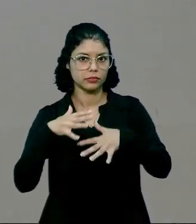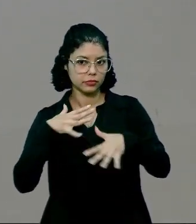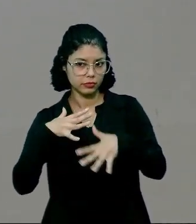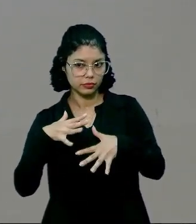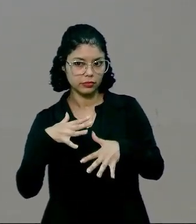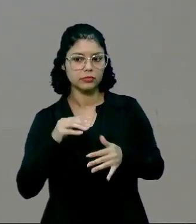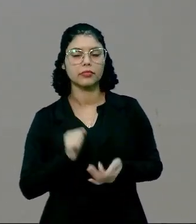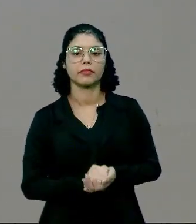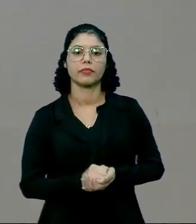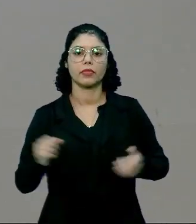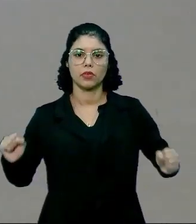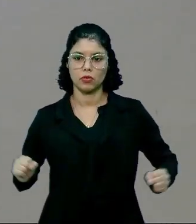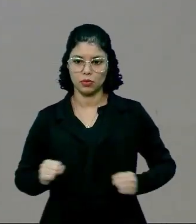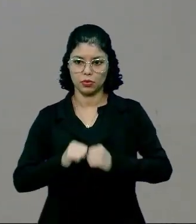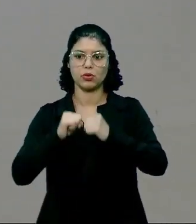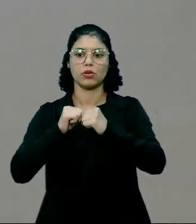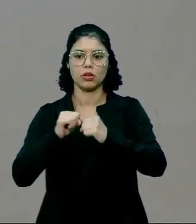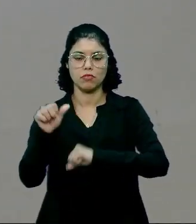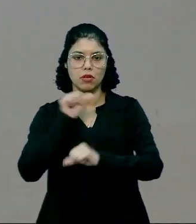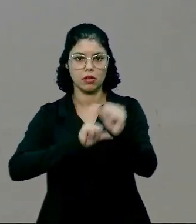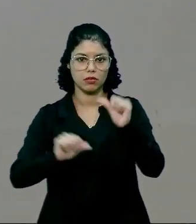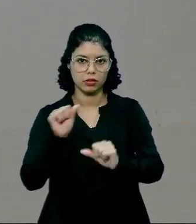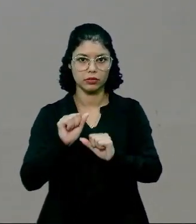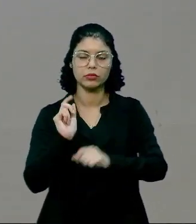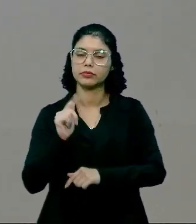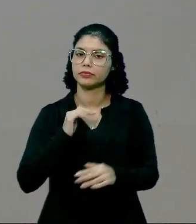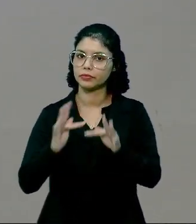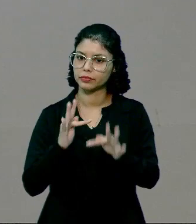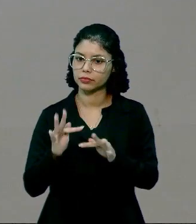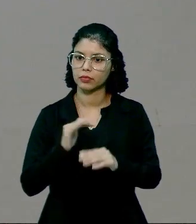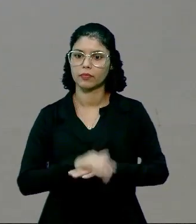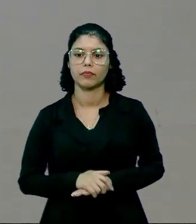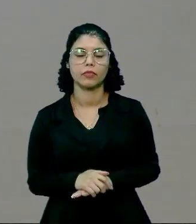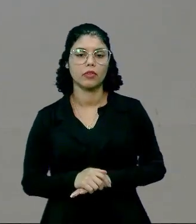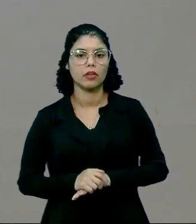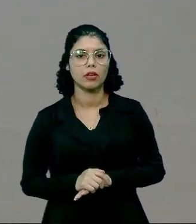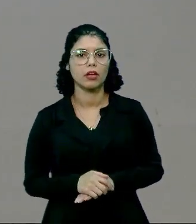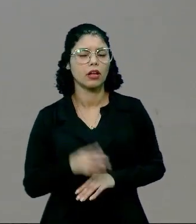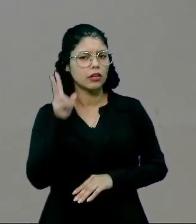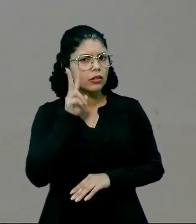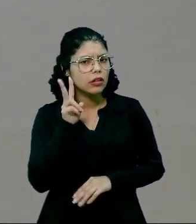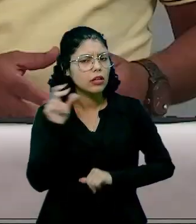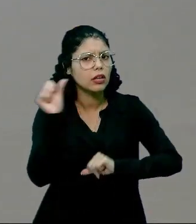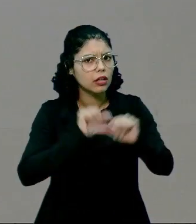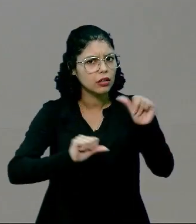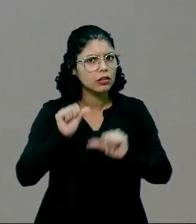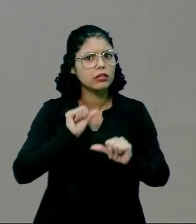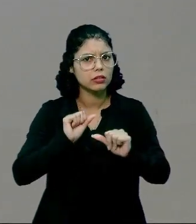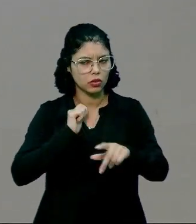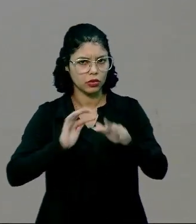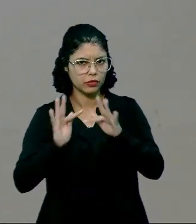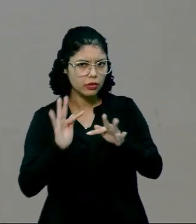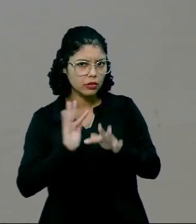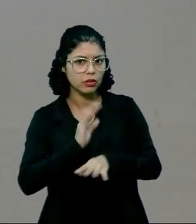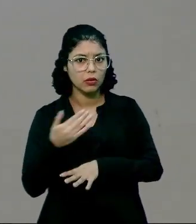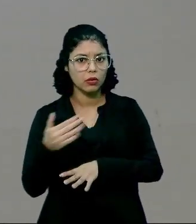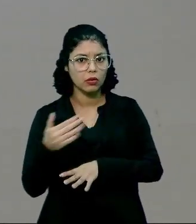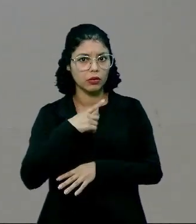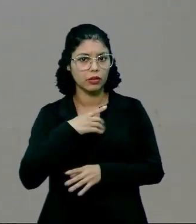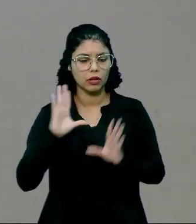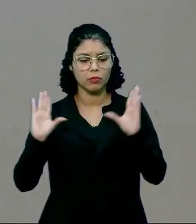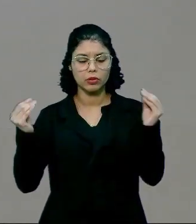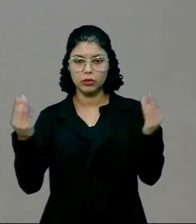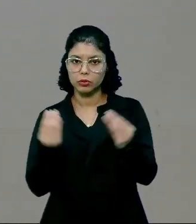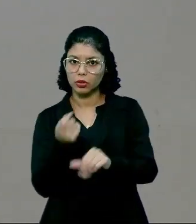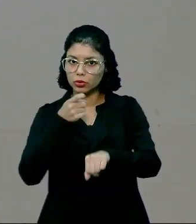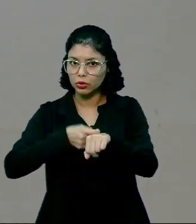vão se colidir e vão mudar de estado físico lembram lá nas transformações de estado físico quando eu tenho uma